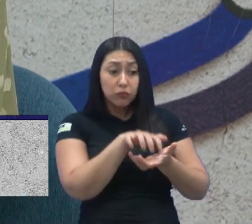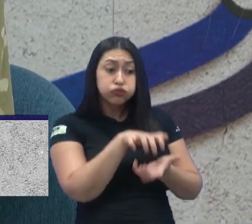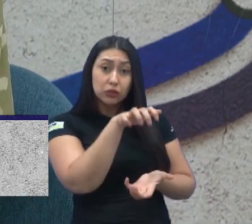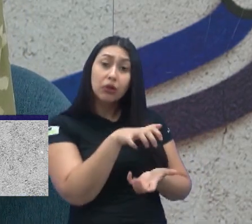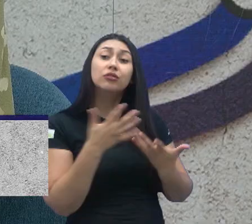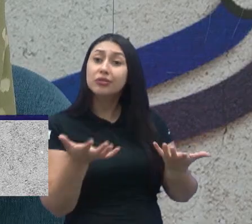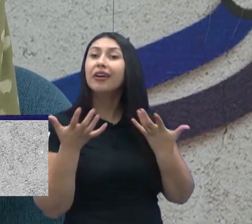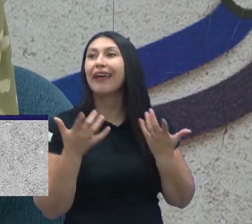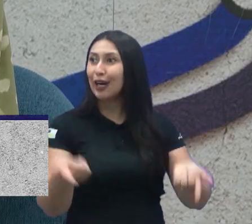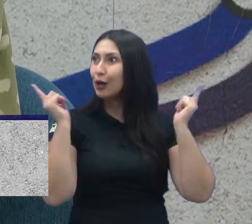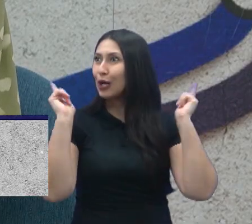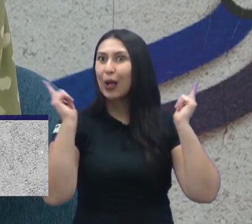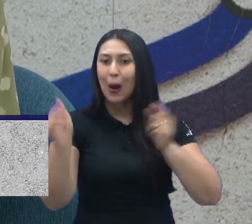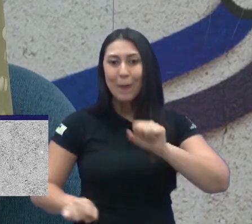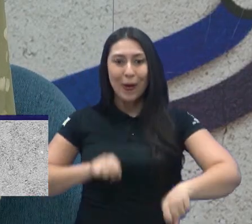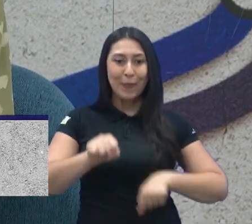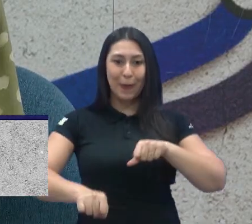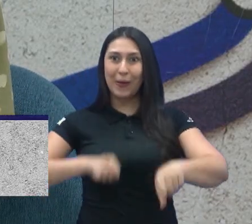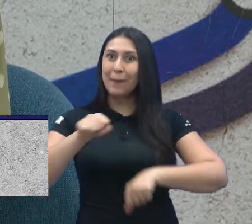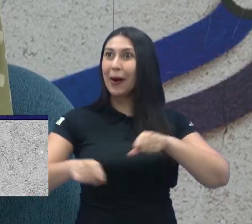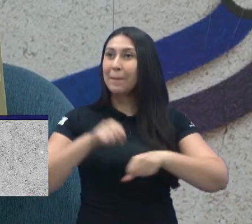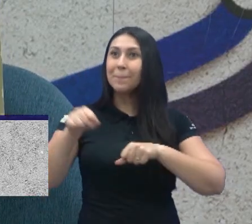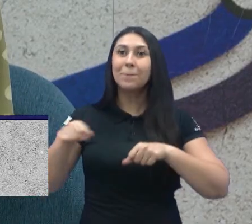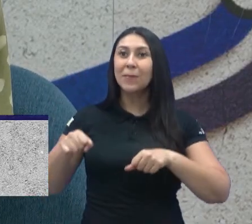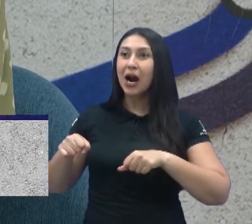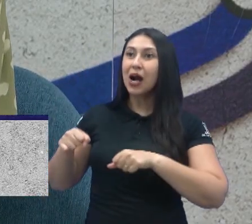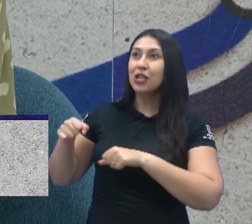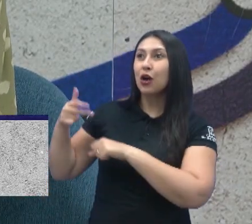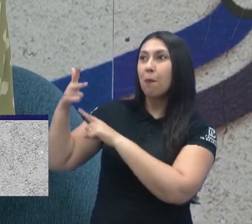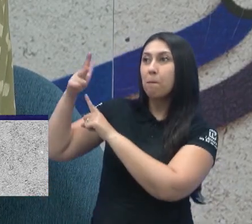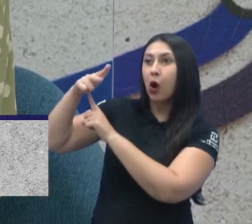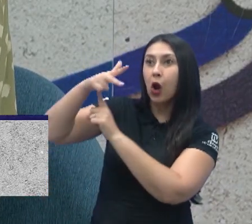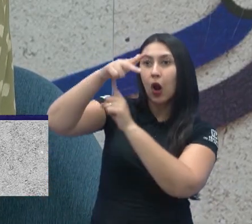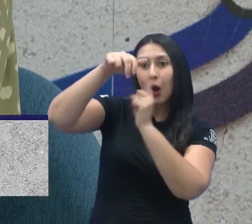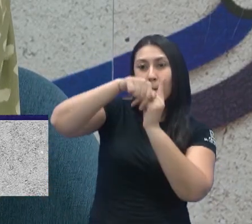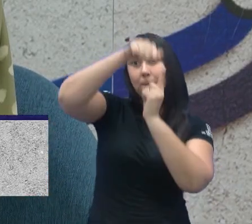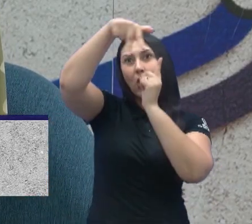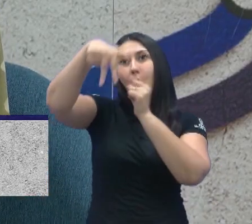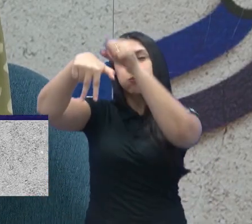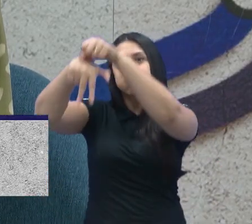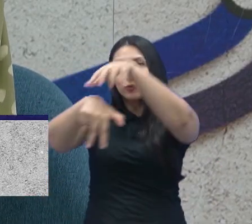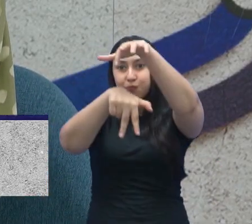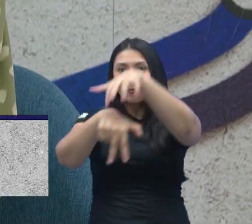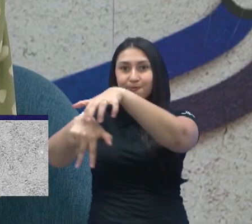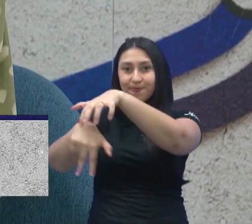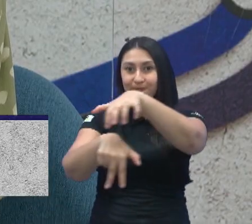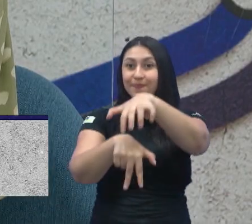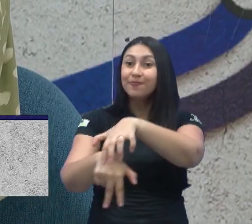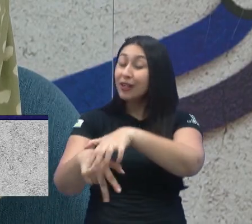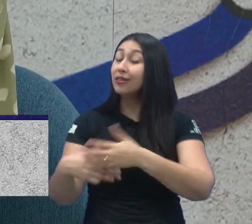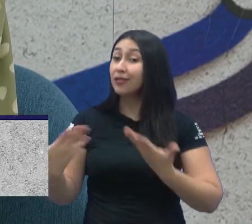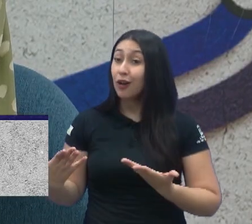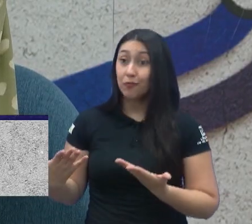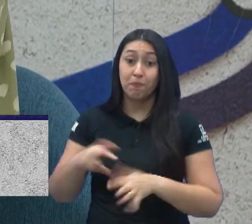fazer aventuras, pedalar, saltar de paraquedas, né? Então, assim, são várias possibilidades de viver a fase da